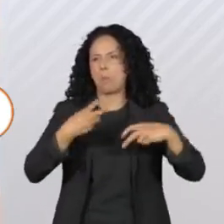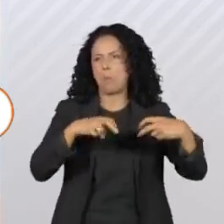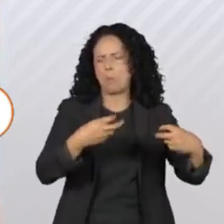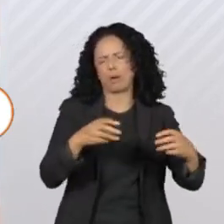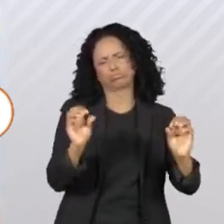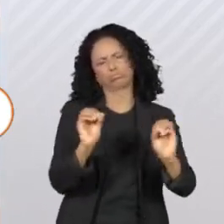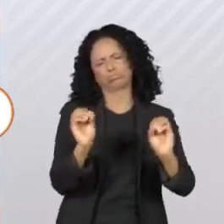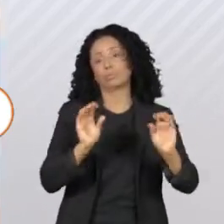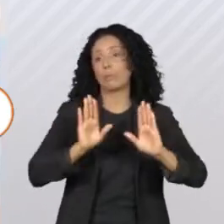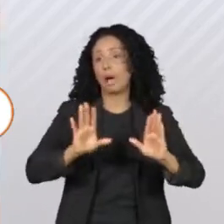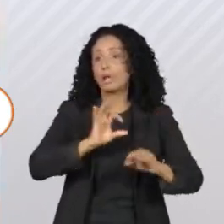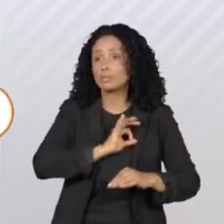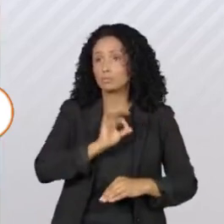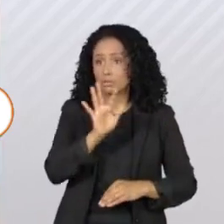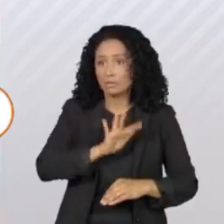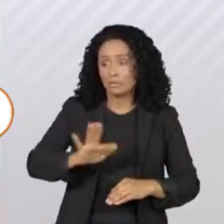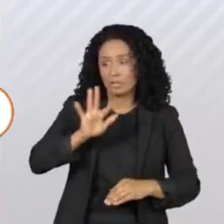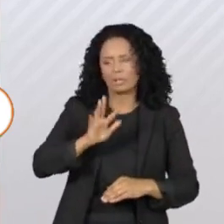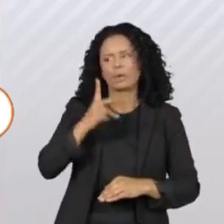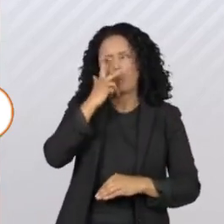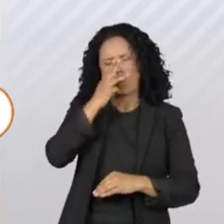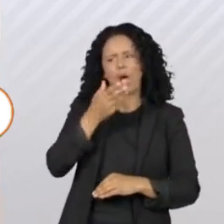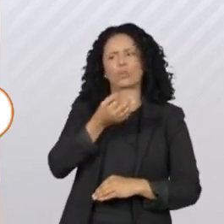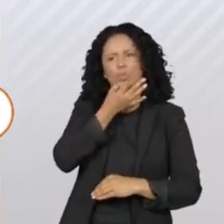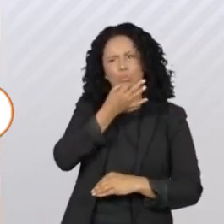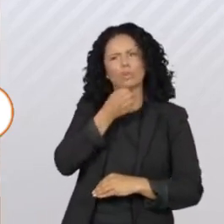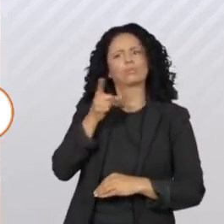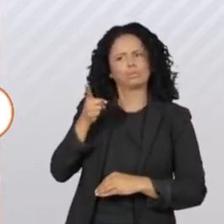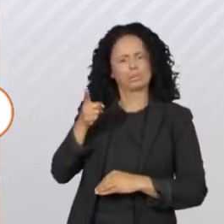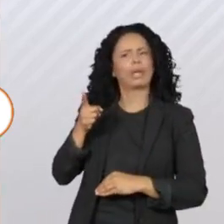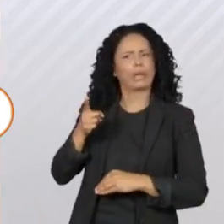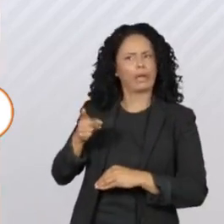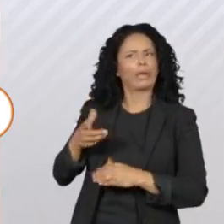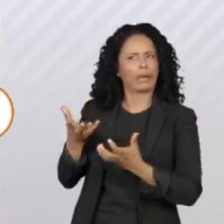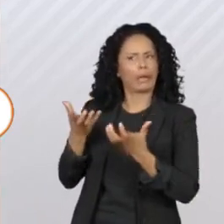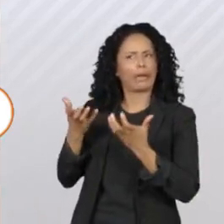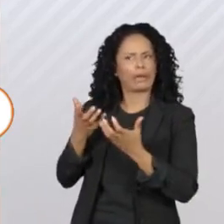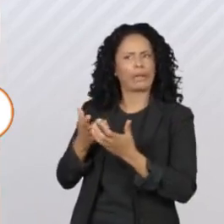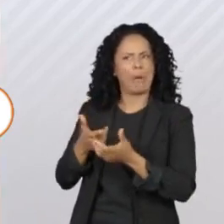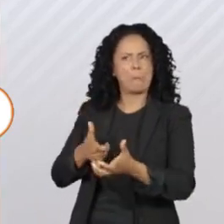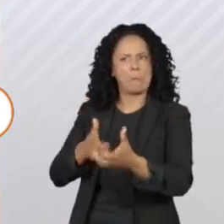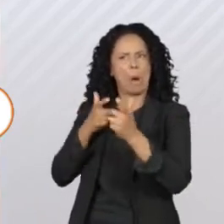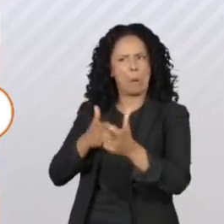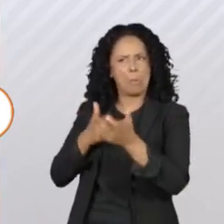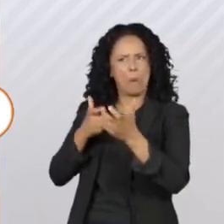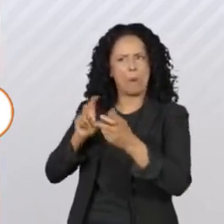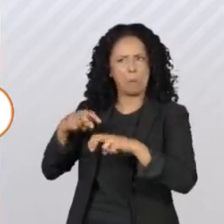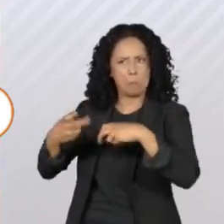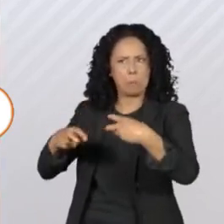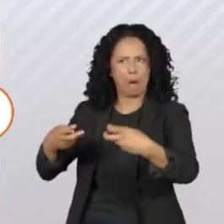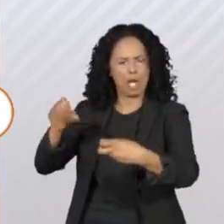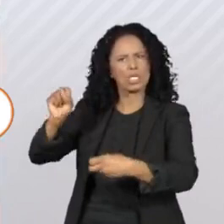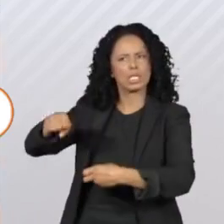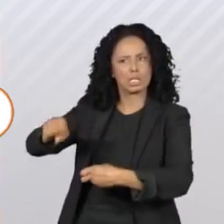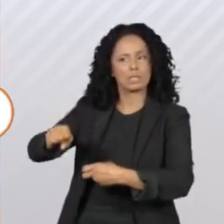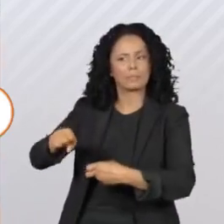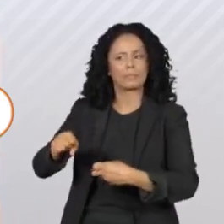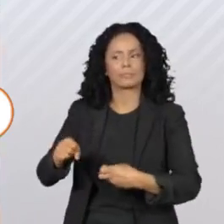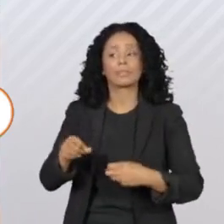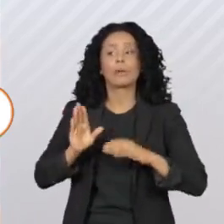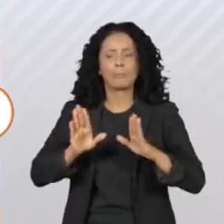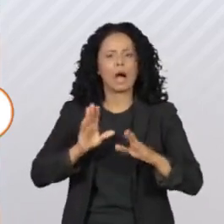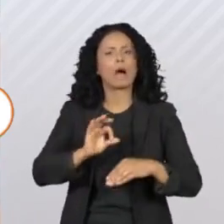a Polícia Federal considera que ele assumiu esse risco de matar os policiais quando atirou contra eles. Roberto